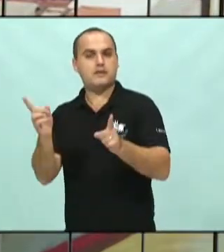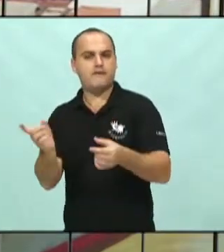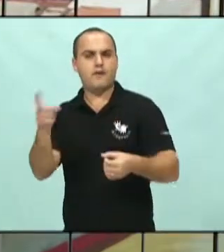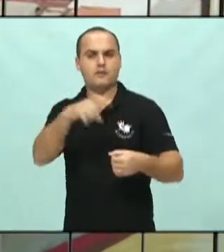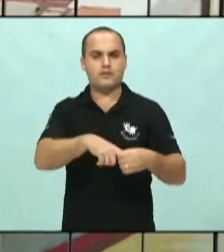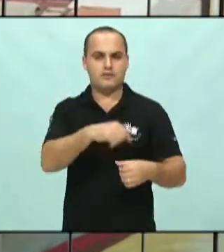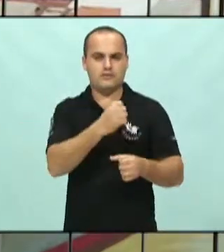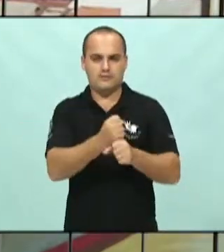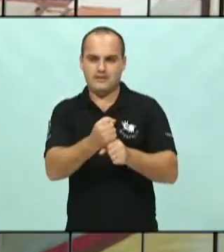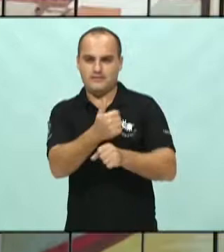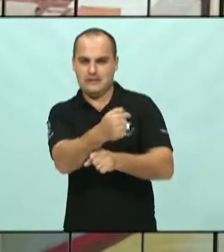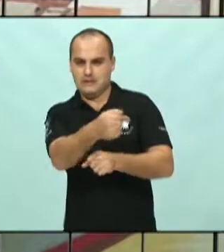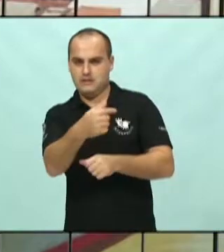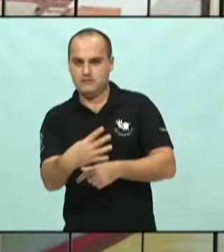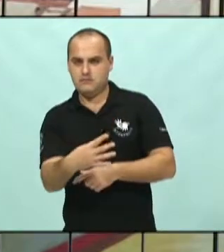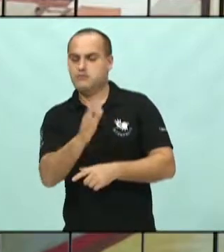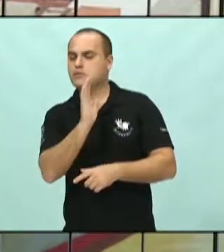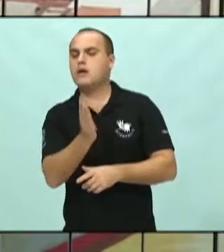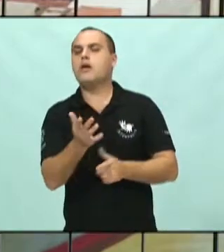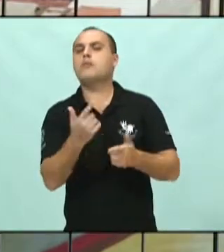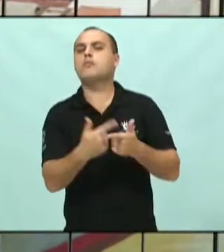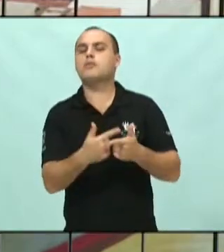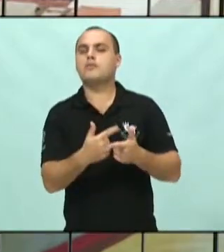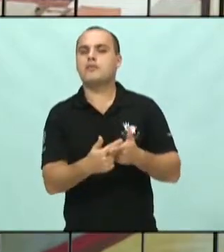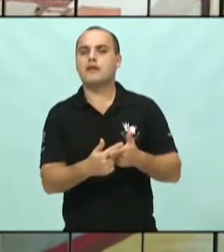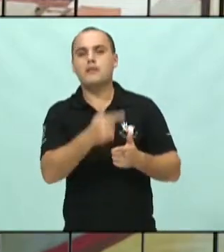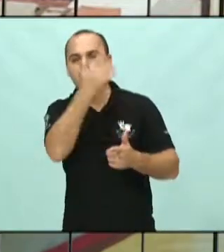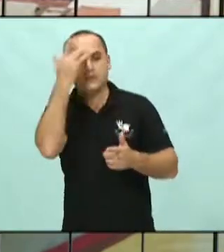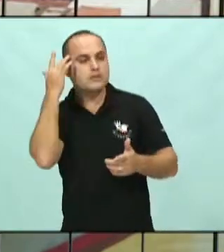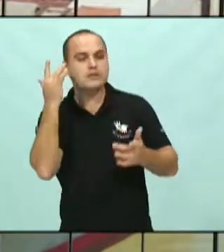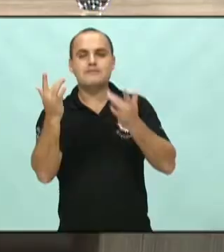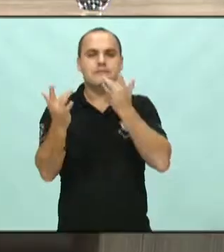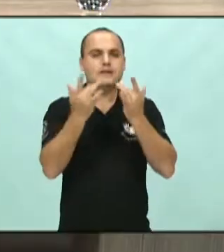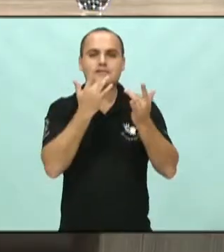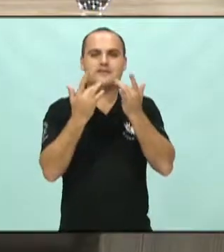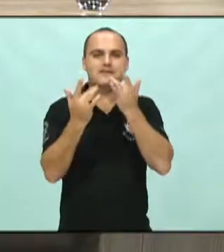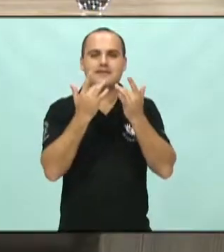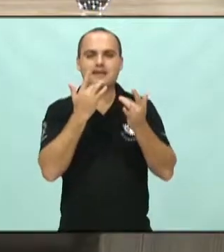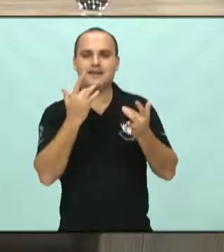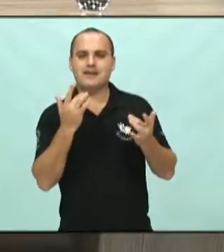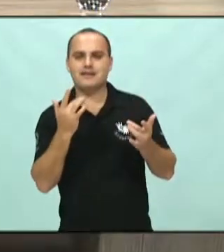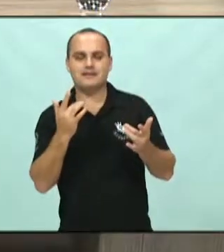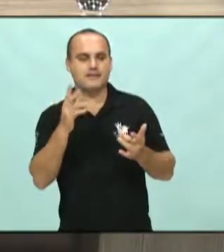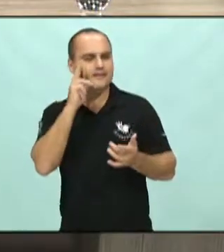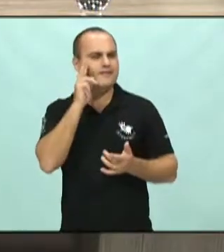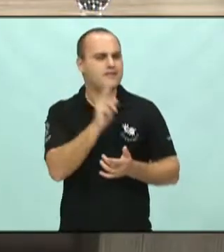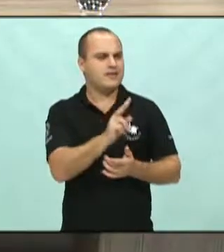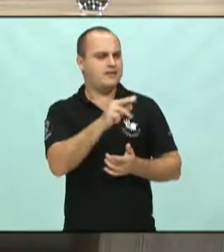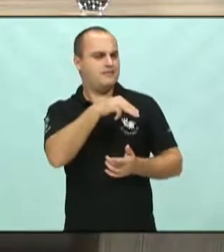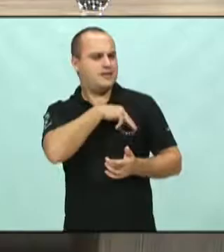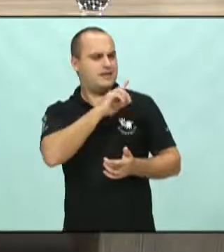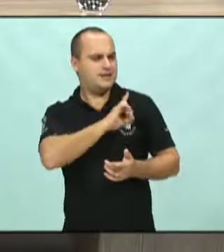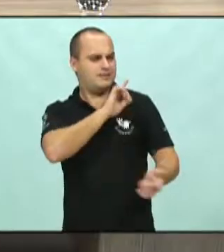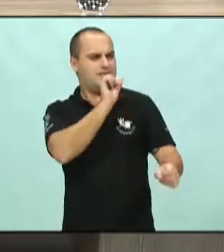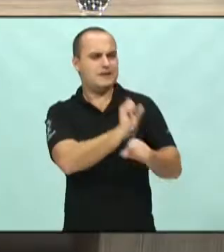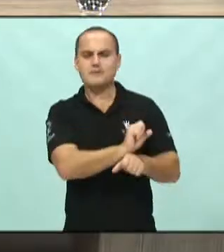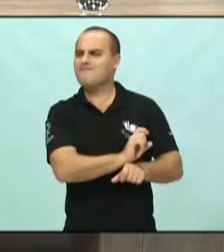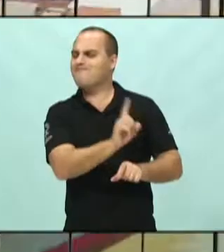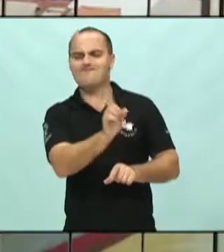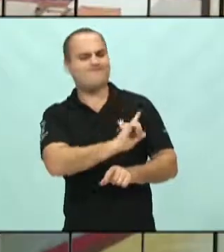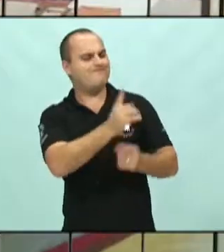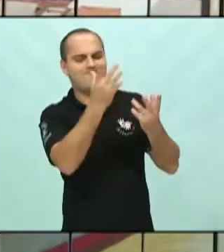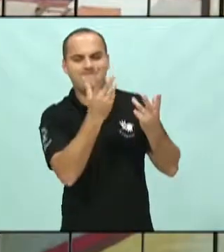retornando em 74, justamente porque a paixão das pessoas que nos conformavam em ver o Marcílio parado, né?